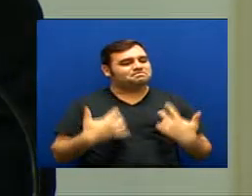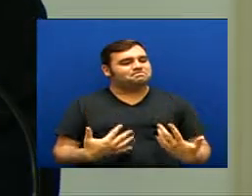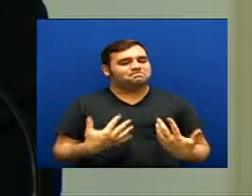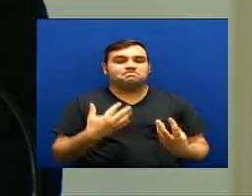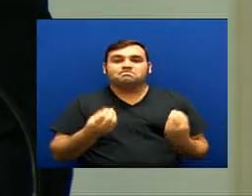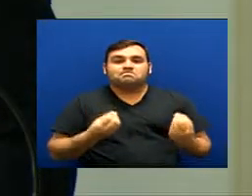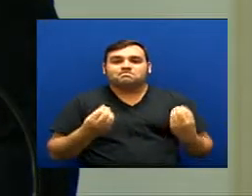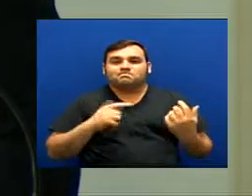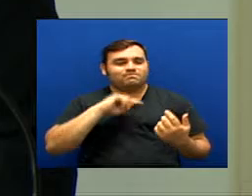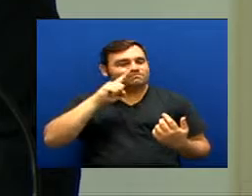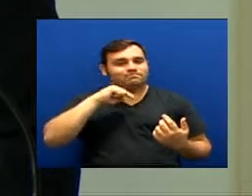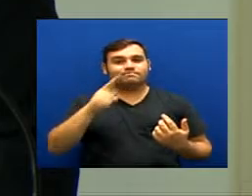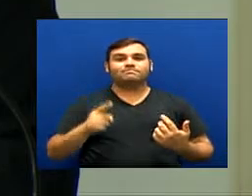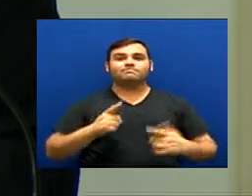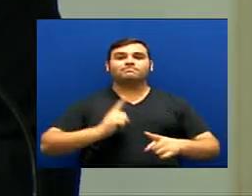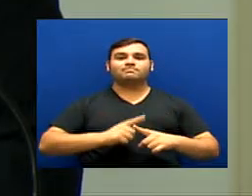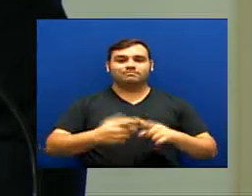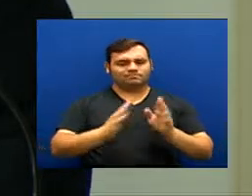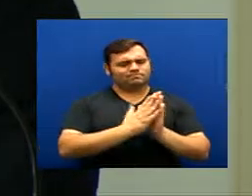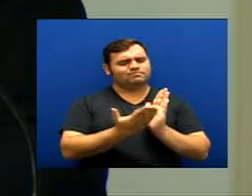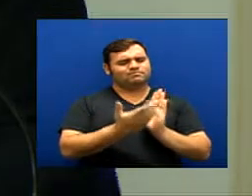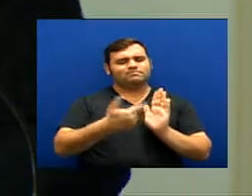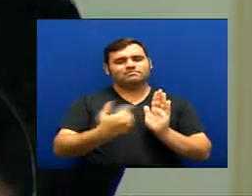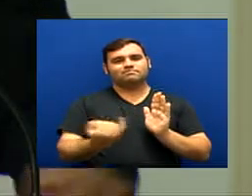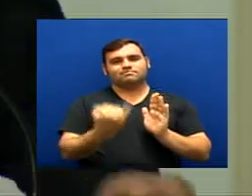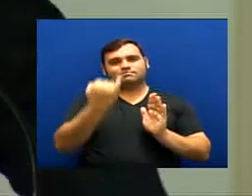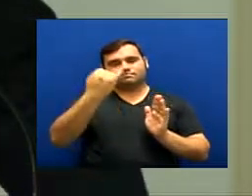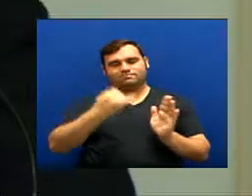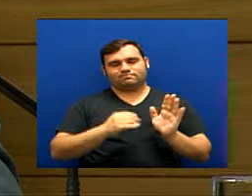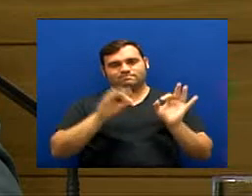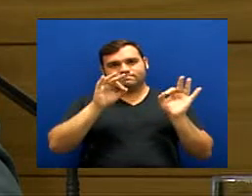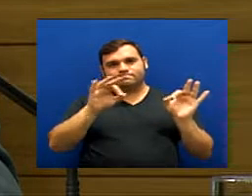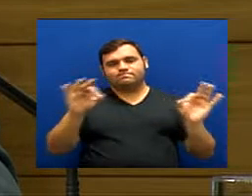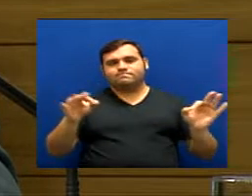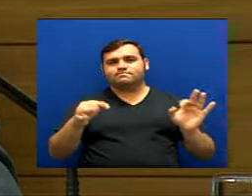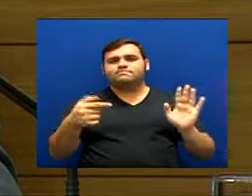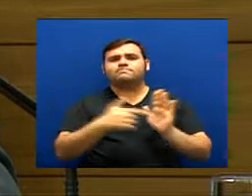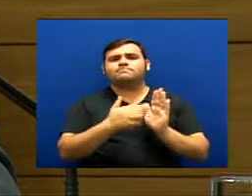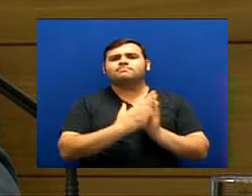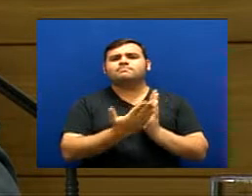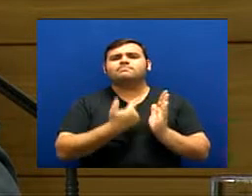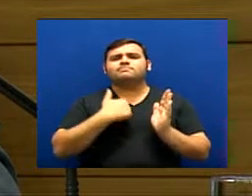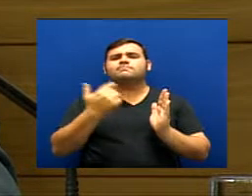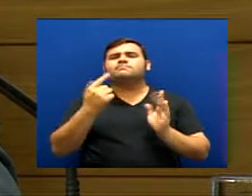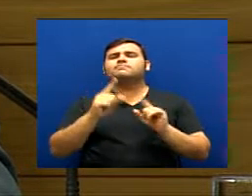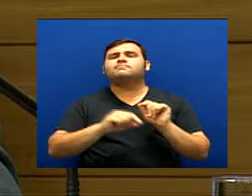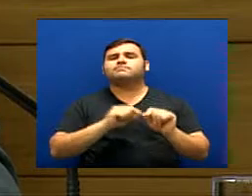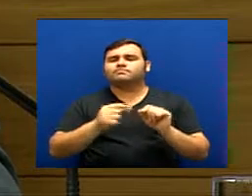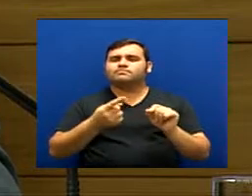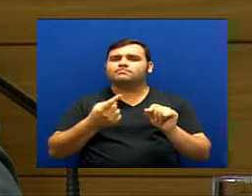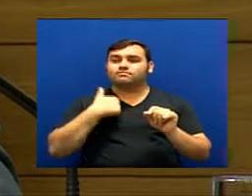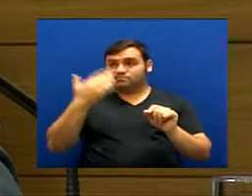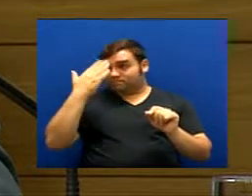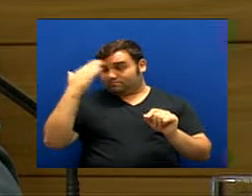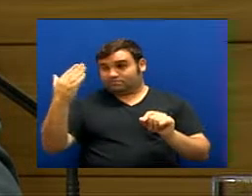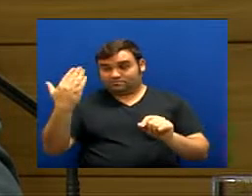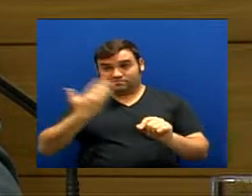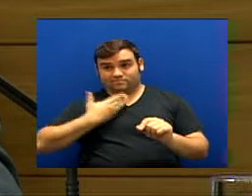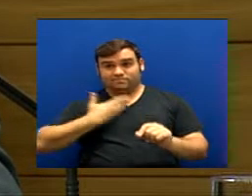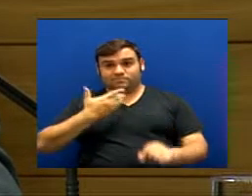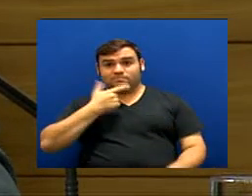aqui a nossa mesa estendida. Pastor Miriam, irmã Miriam,